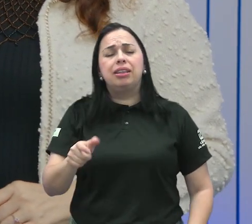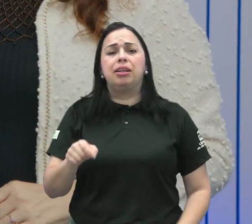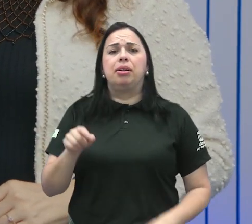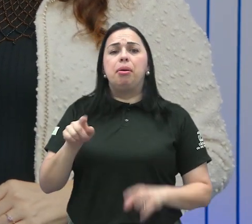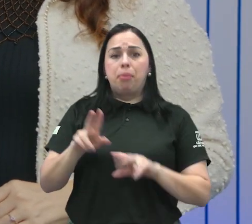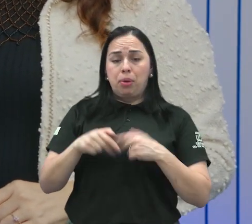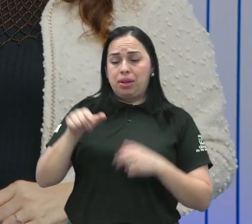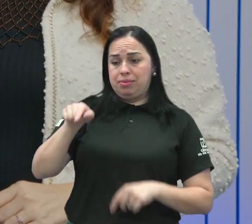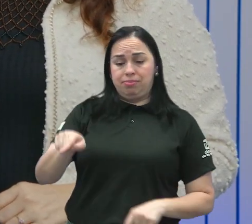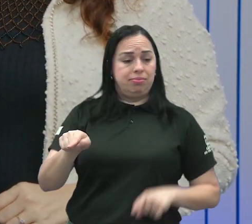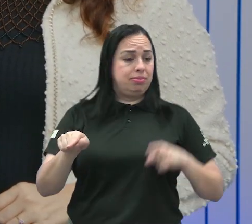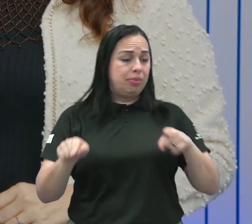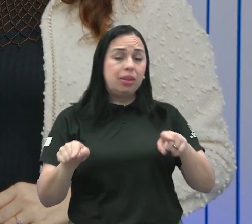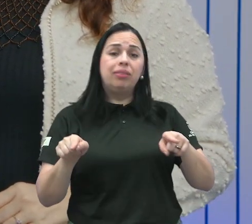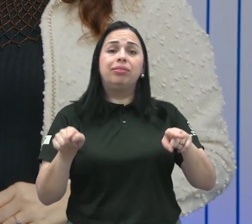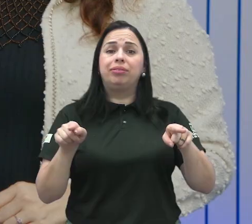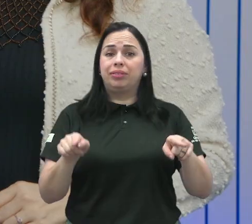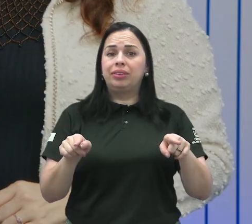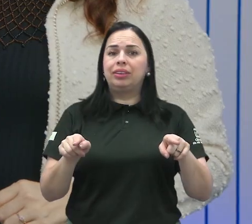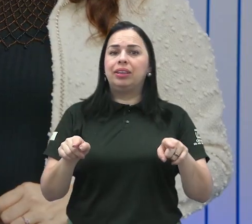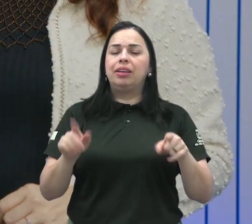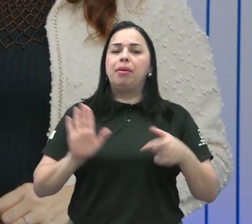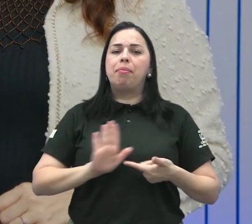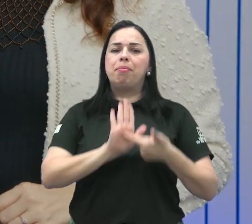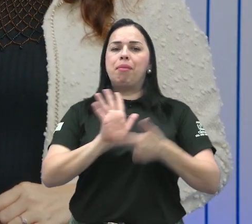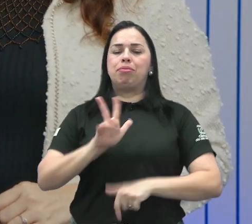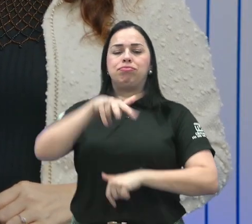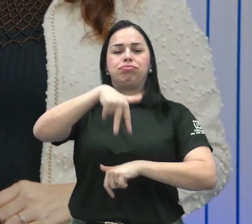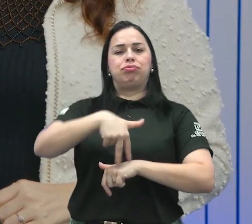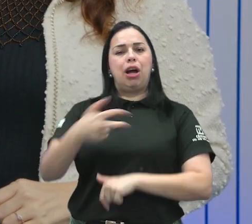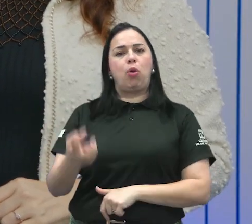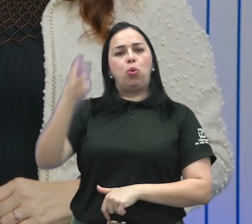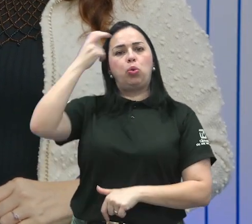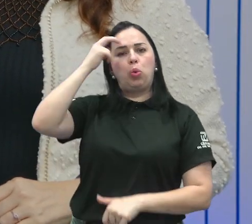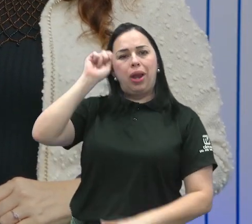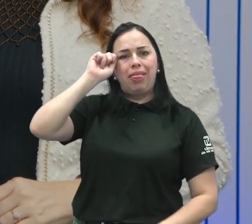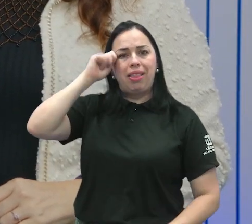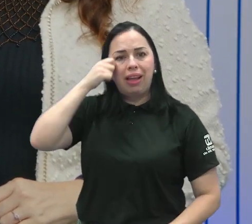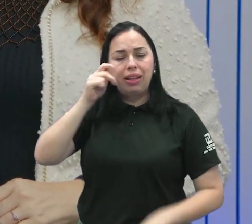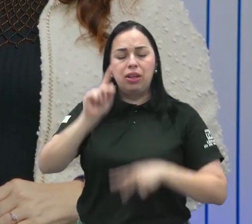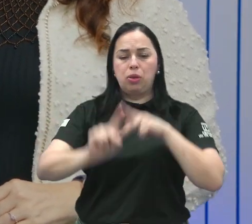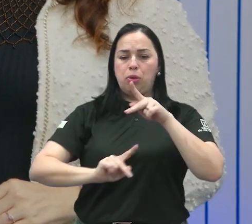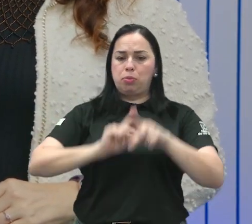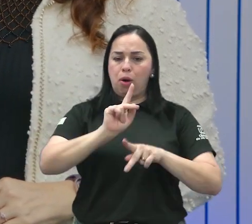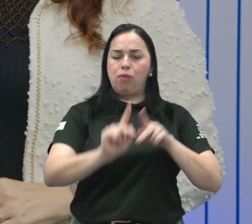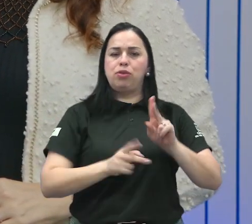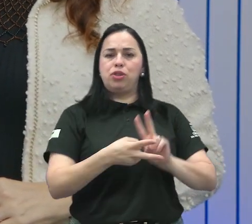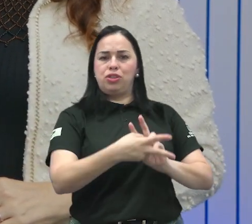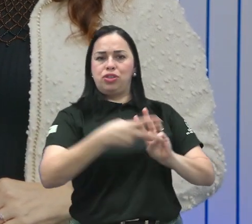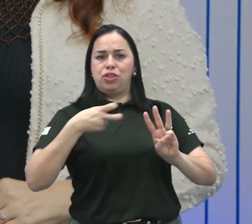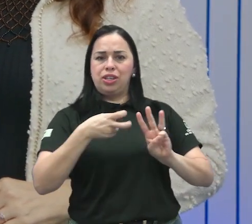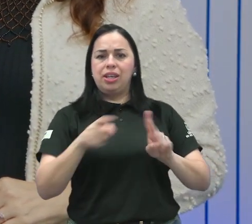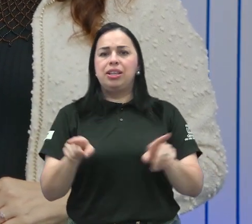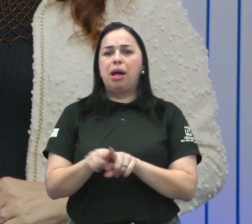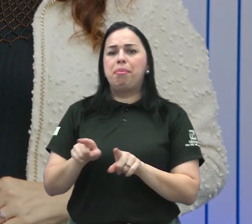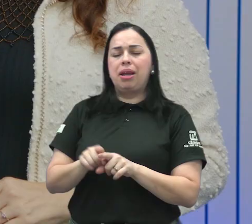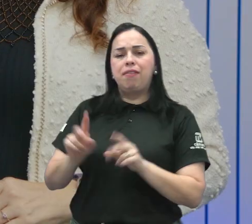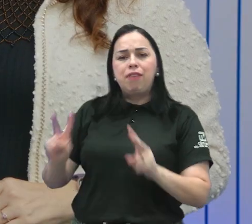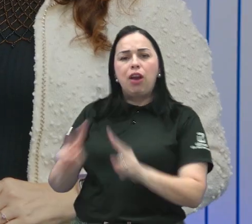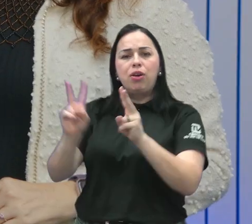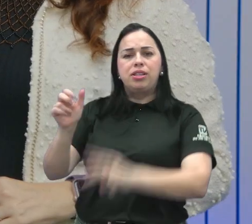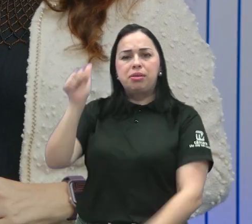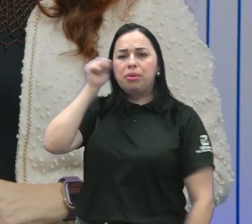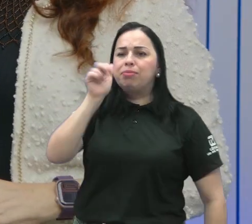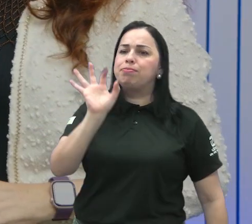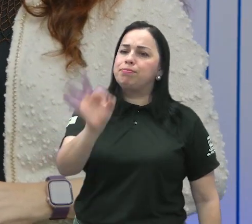ações, o coletivo Quilombo Baiomé e a Casa Dandara dão visibilidade à cultura negra, aos povos originários e